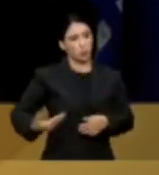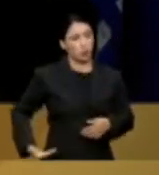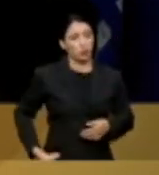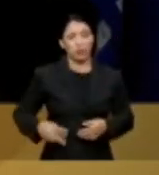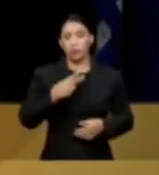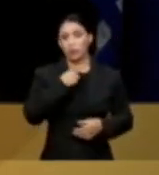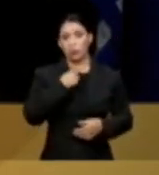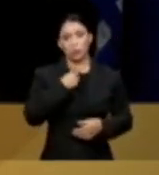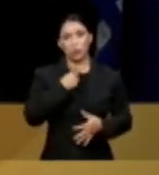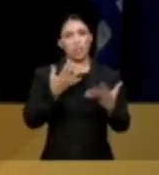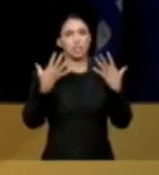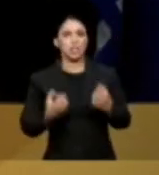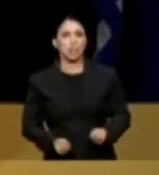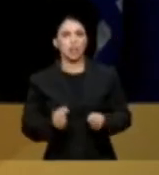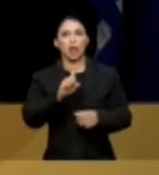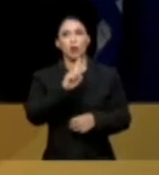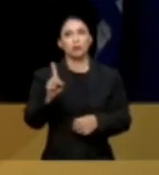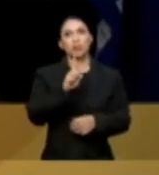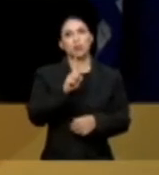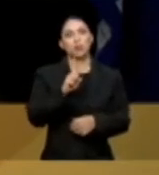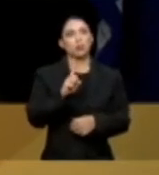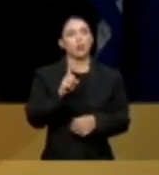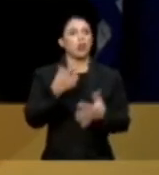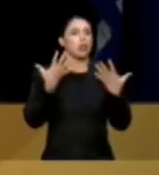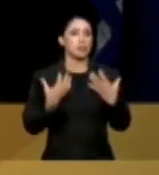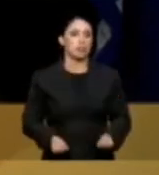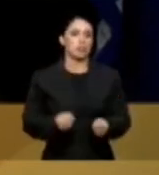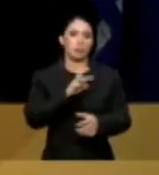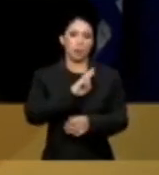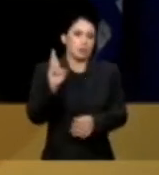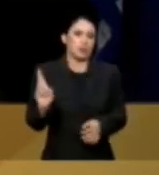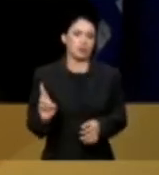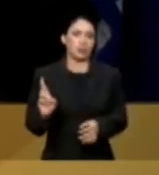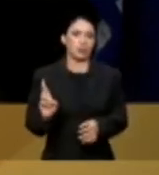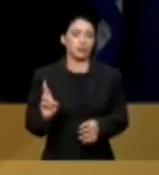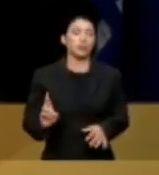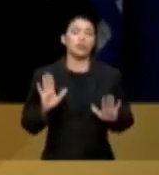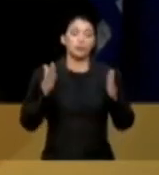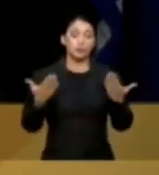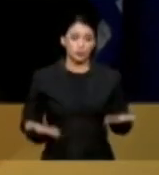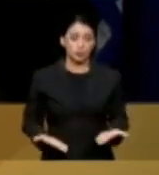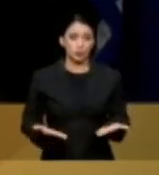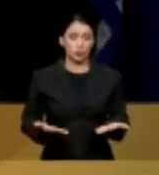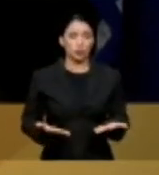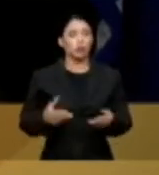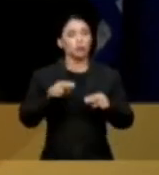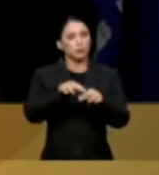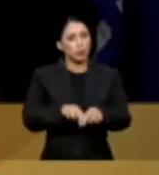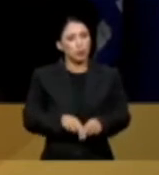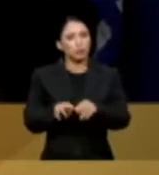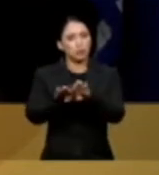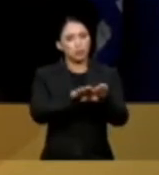ou desaprovar uma religião específica. Por fim, sob a ótica do princípio da isonomia, o Estado